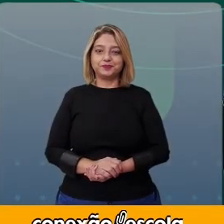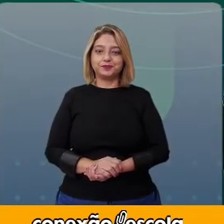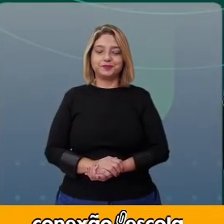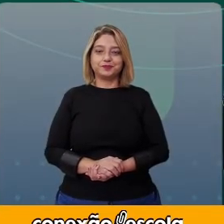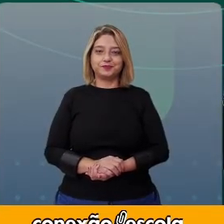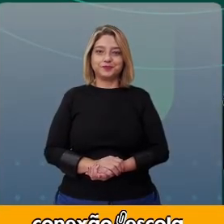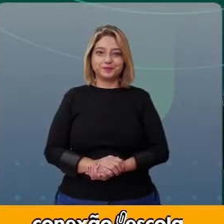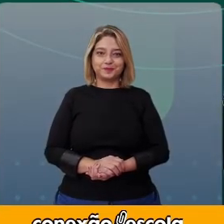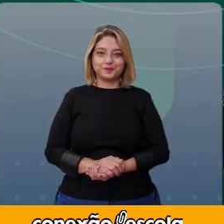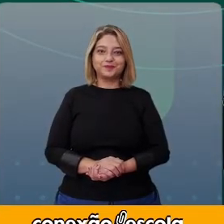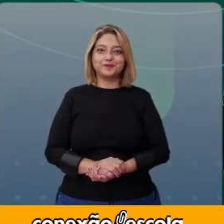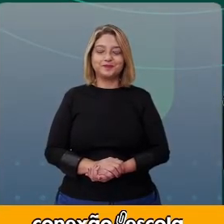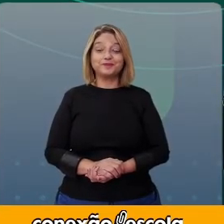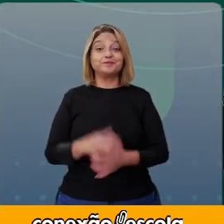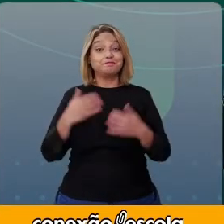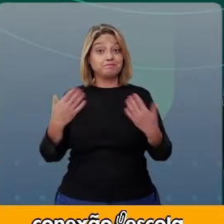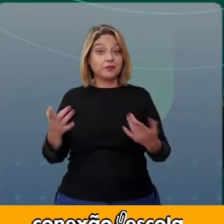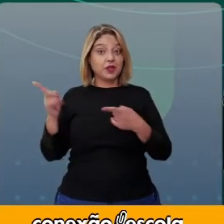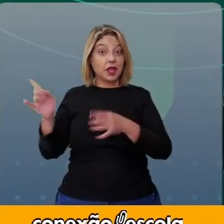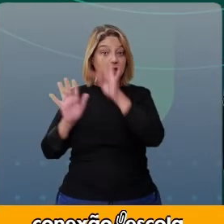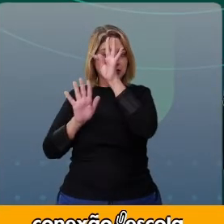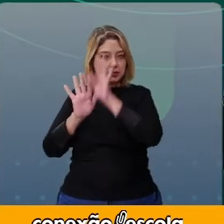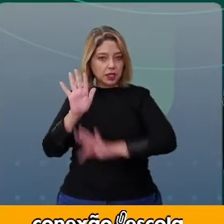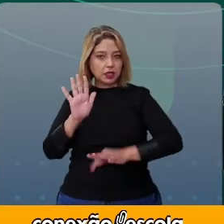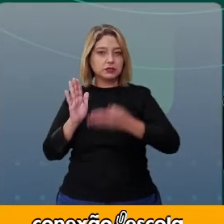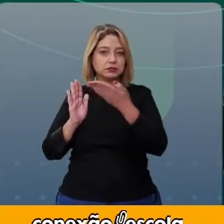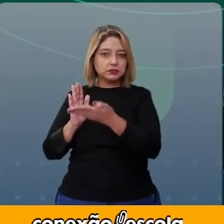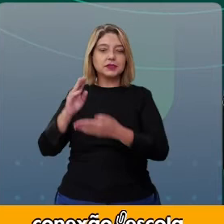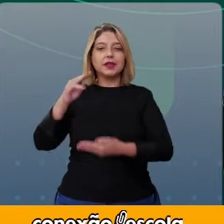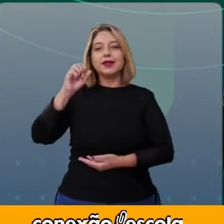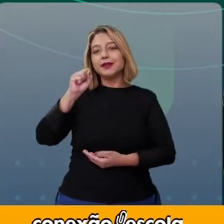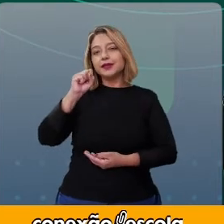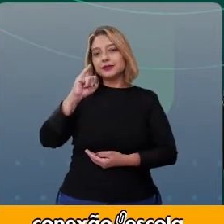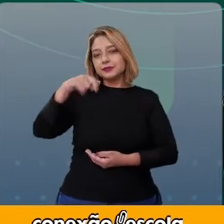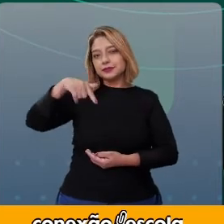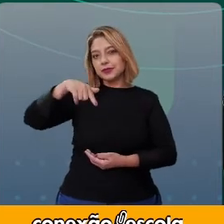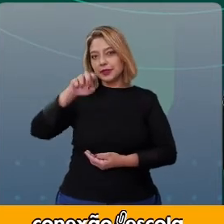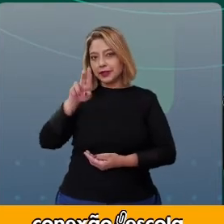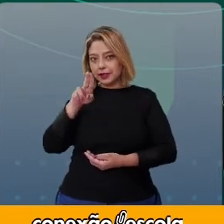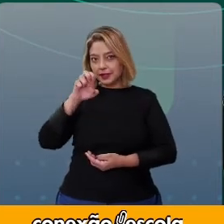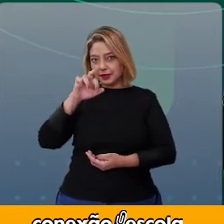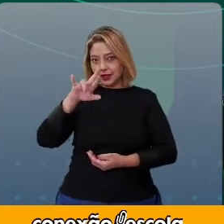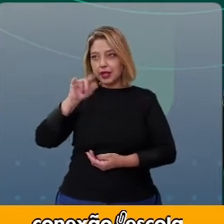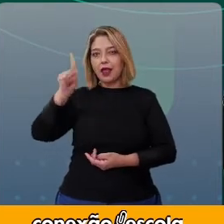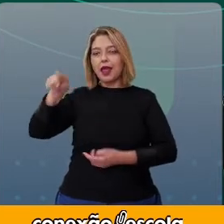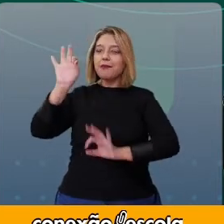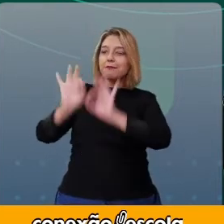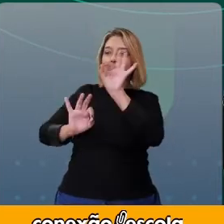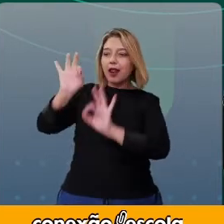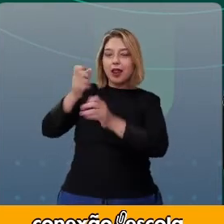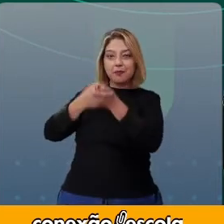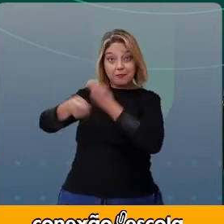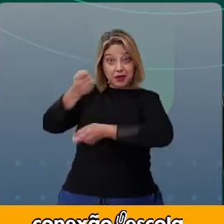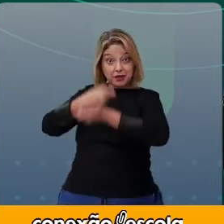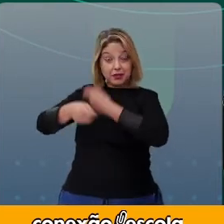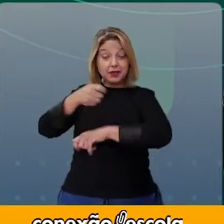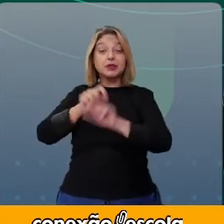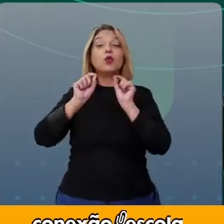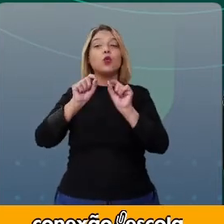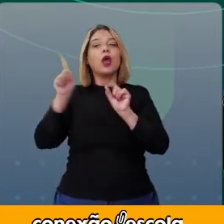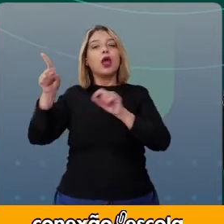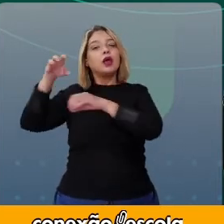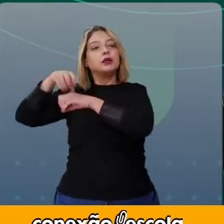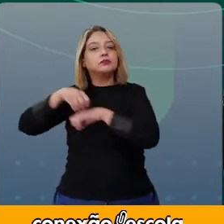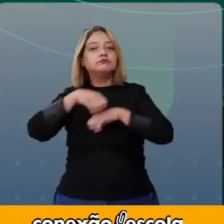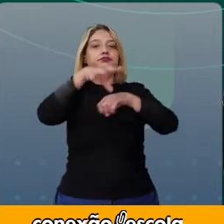Bem, então, esse texto escrito pelo Marcelo Siqueira, que é um planejador financeiro, está